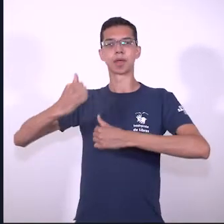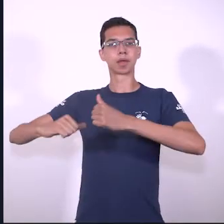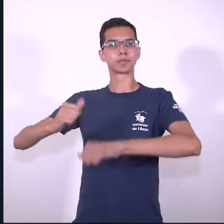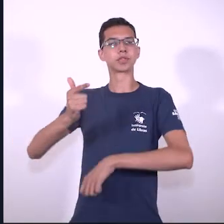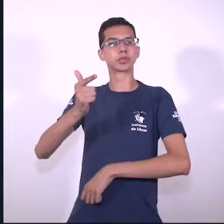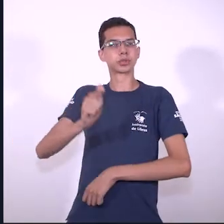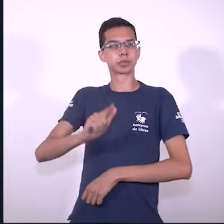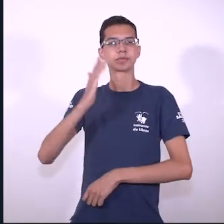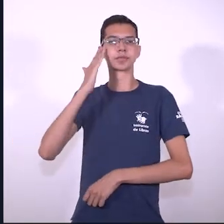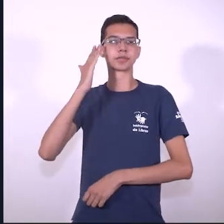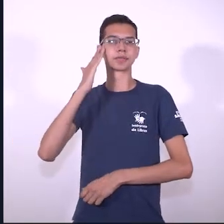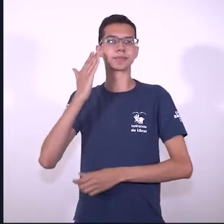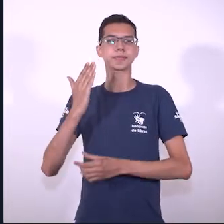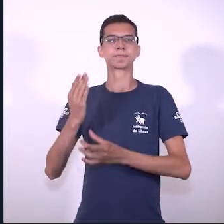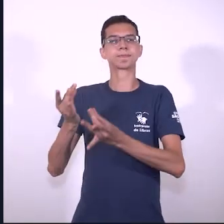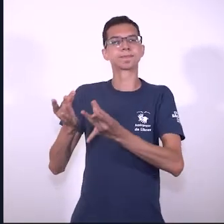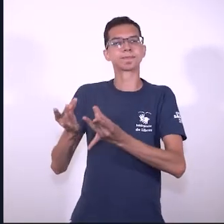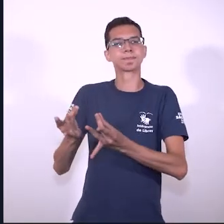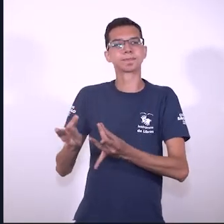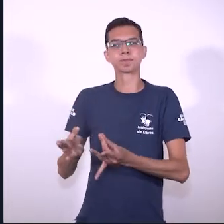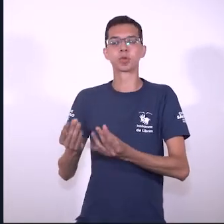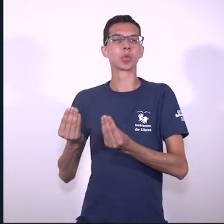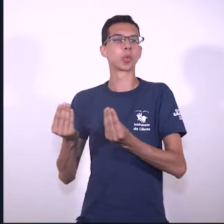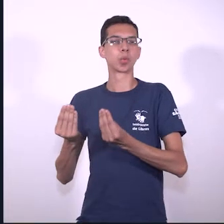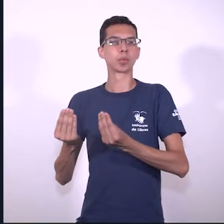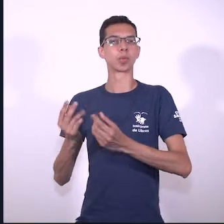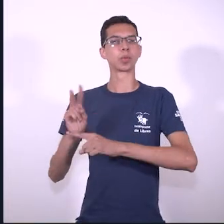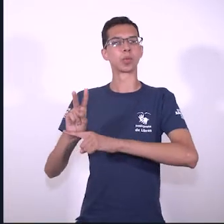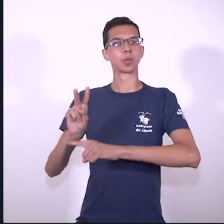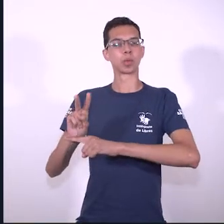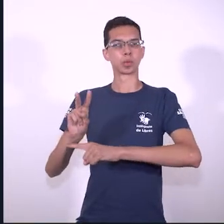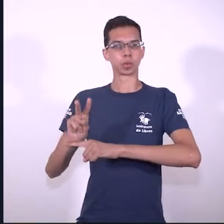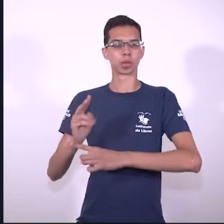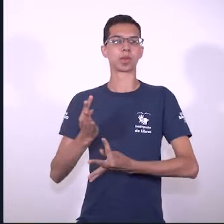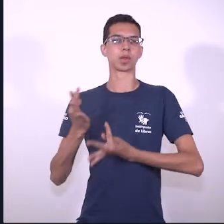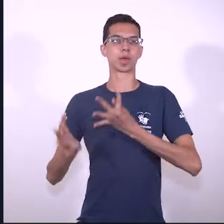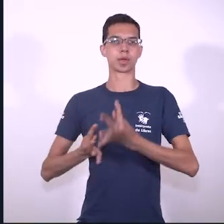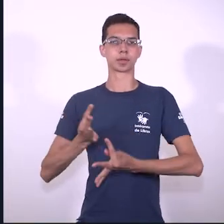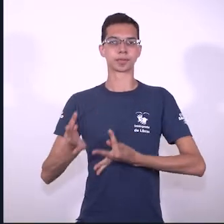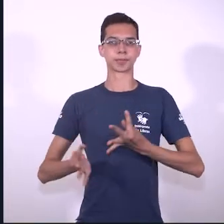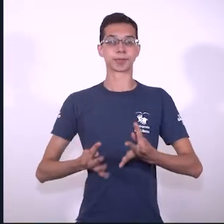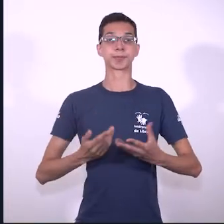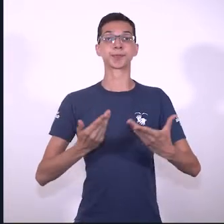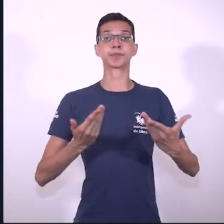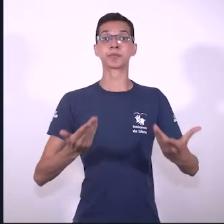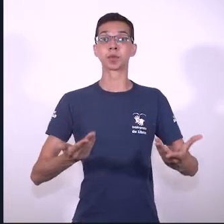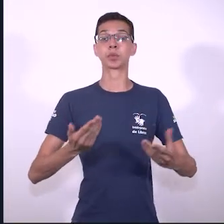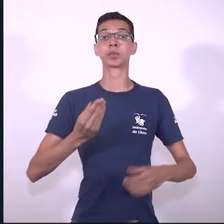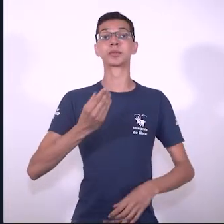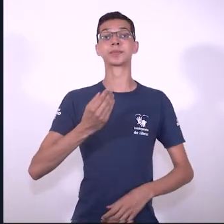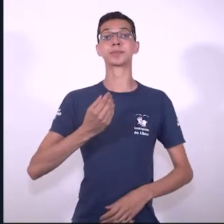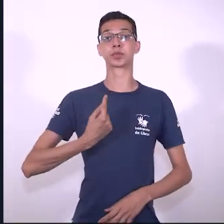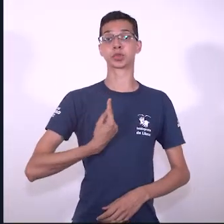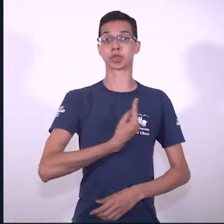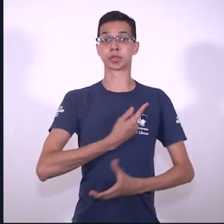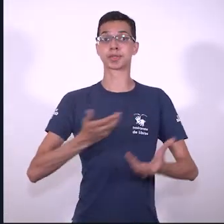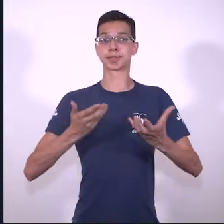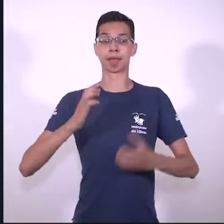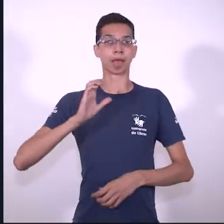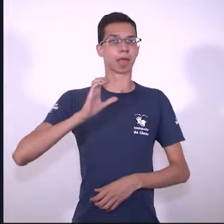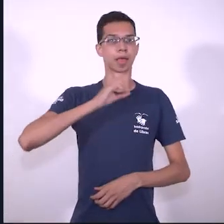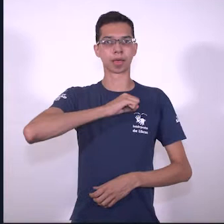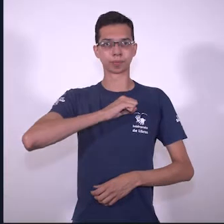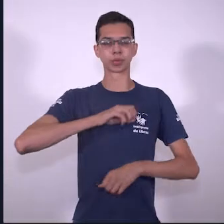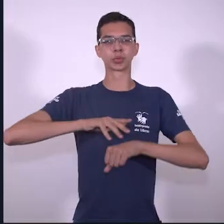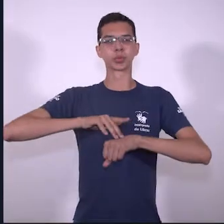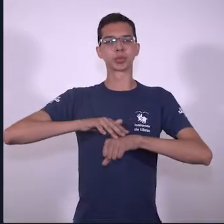conduta adequada. Desta forma, pretendemos agir o mais rapidamente possível na progressão da doença, mesmo